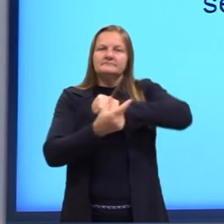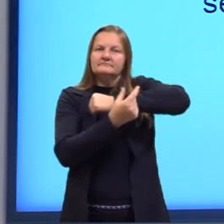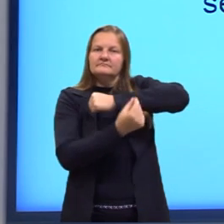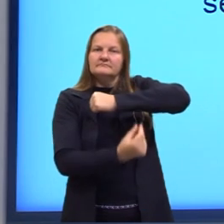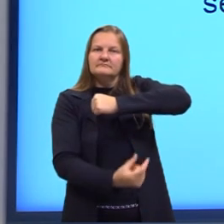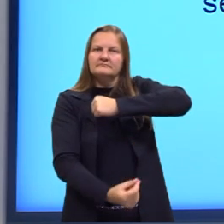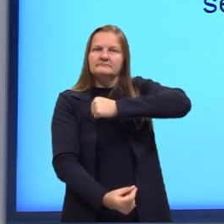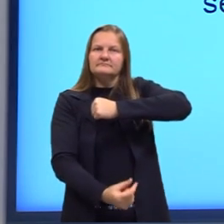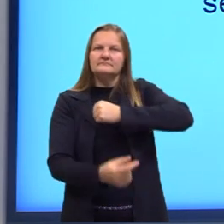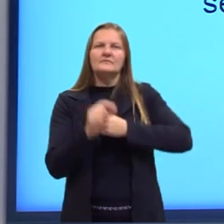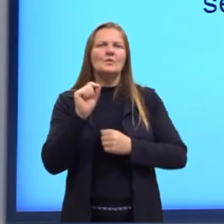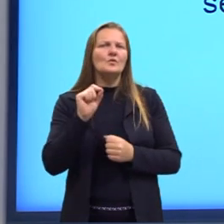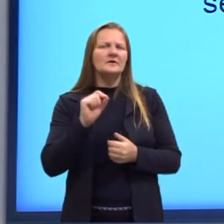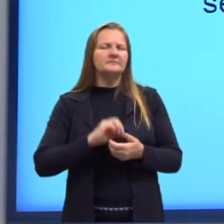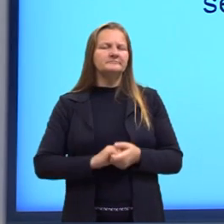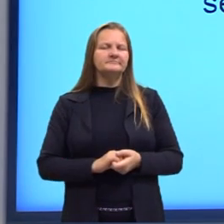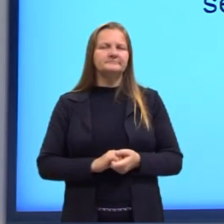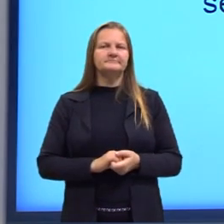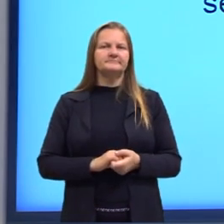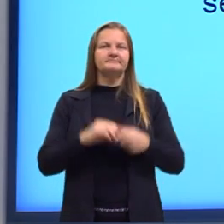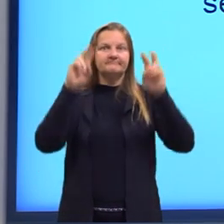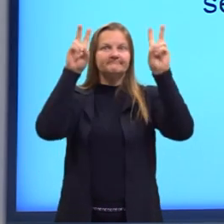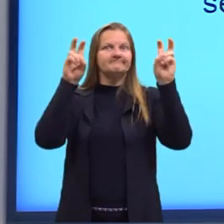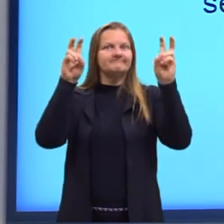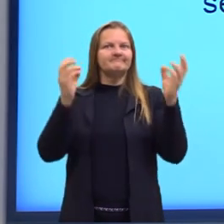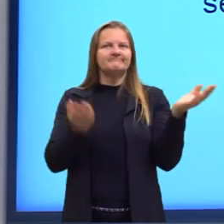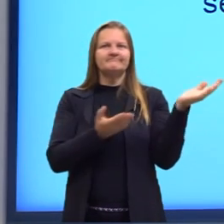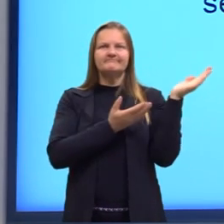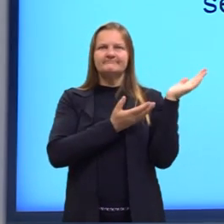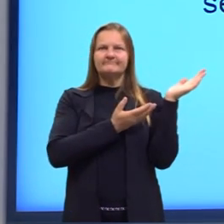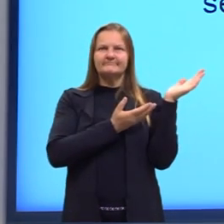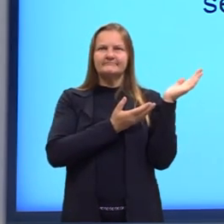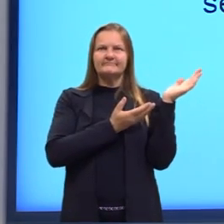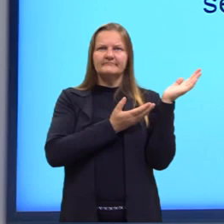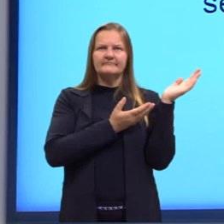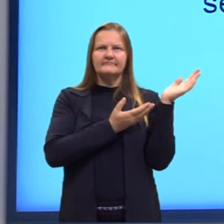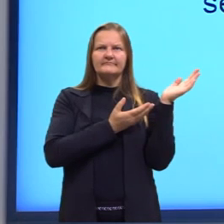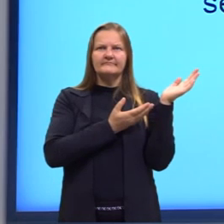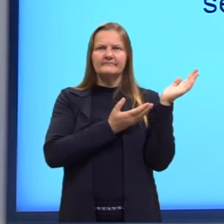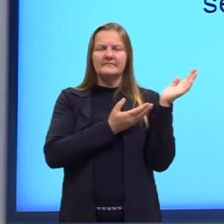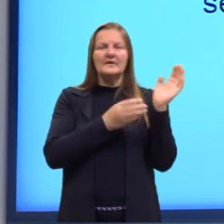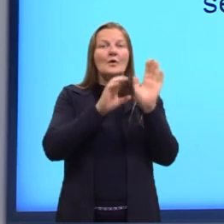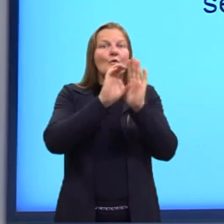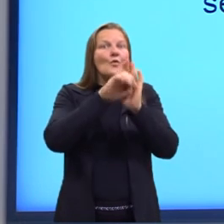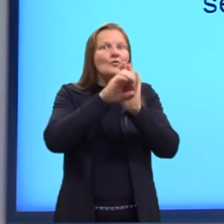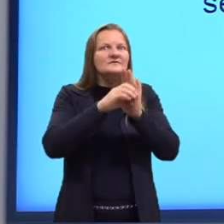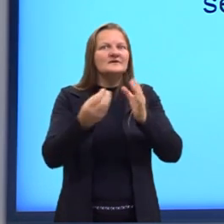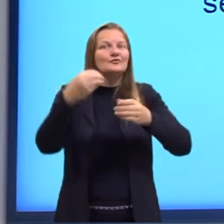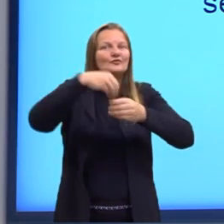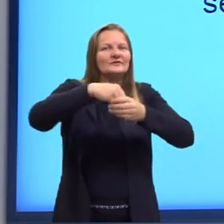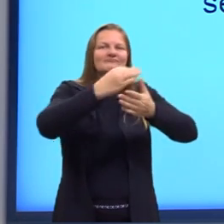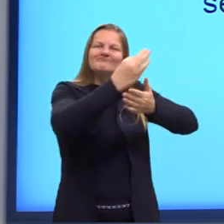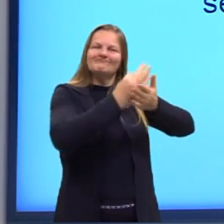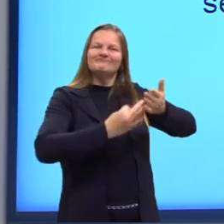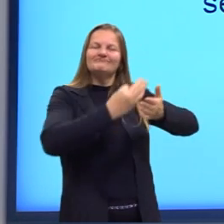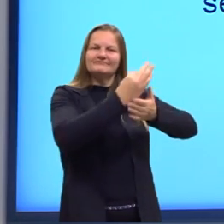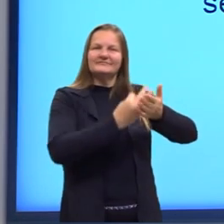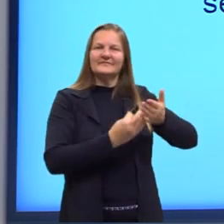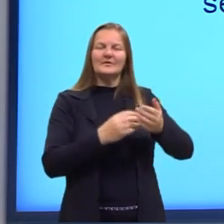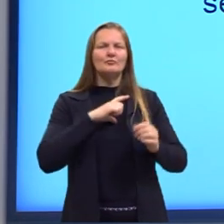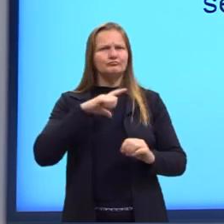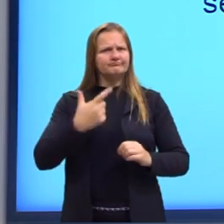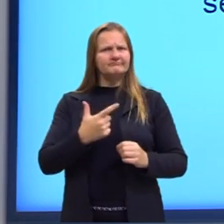está falando quando a gente fala em coerência a coerência é a parte conceitual do terço ou seja